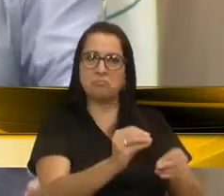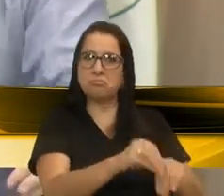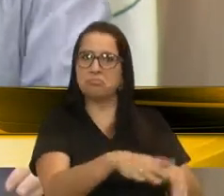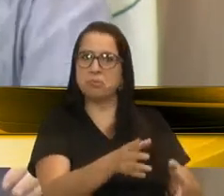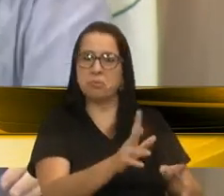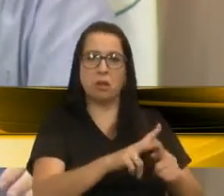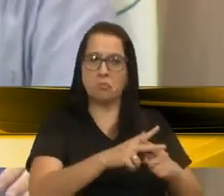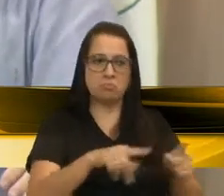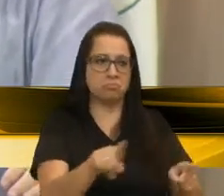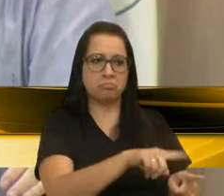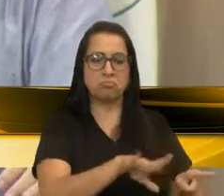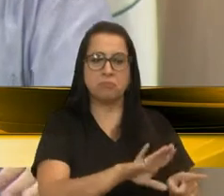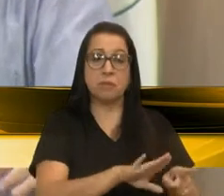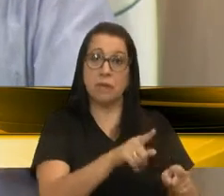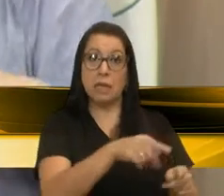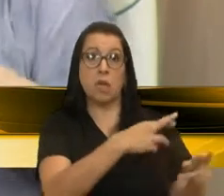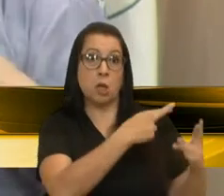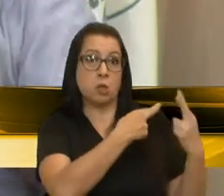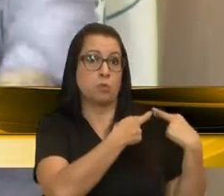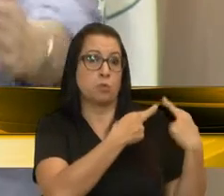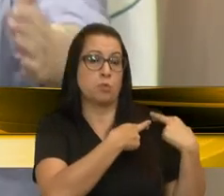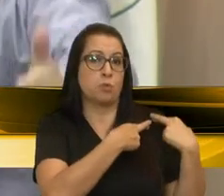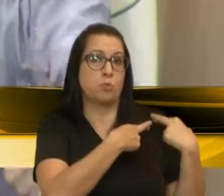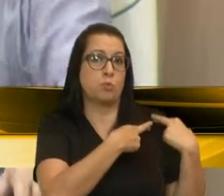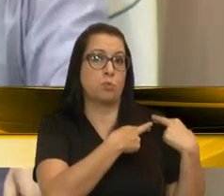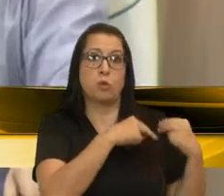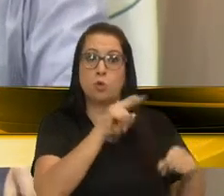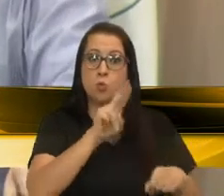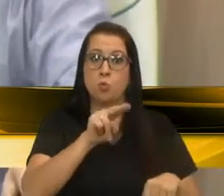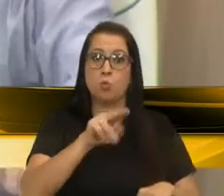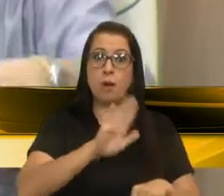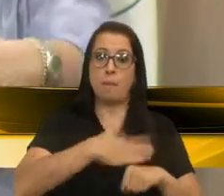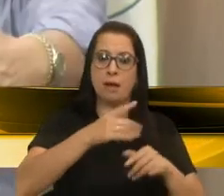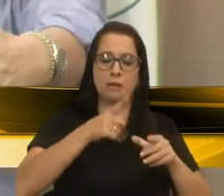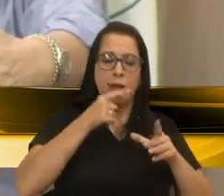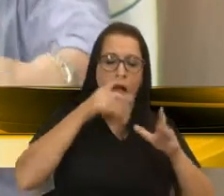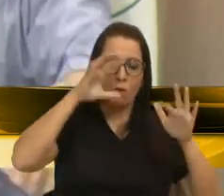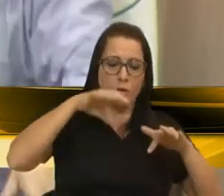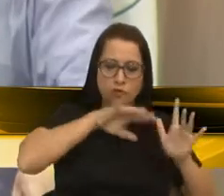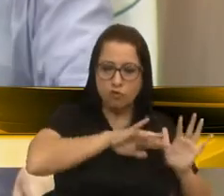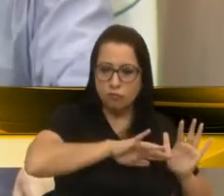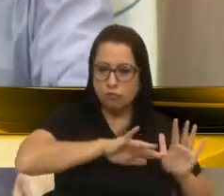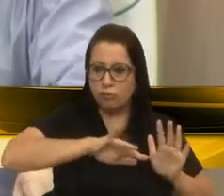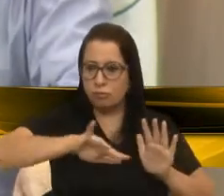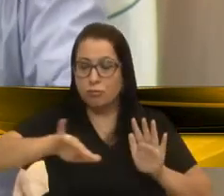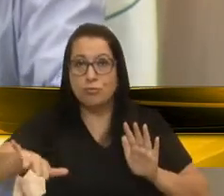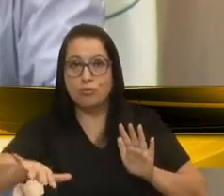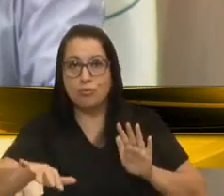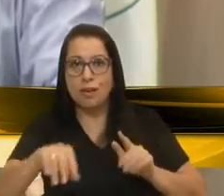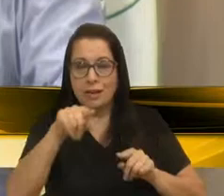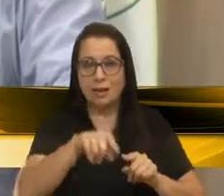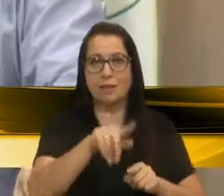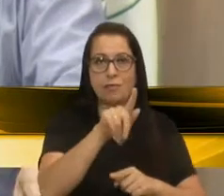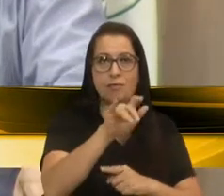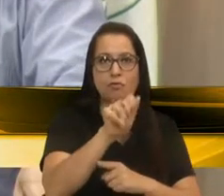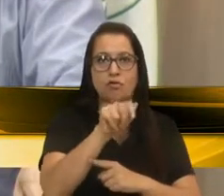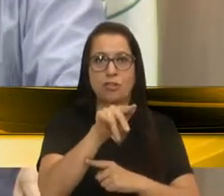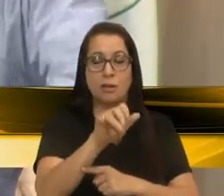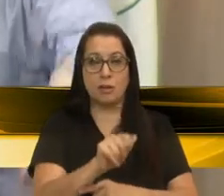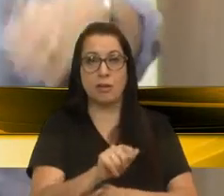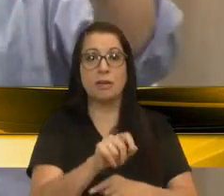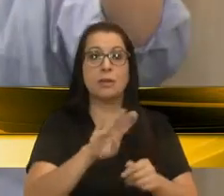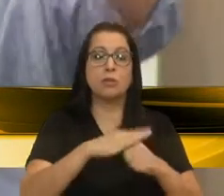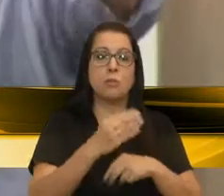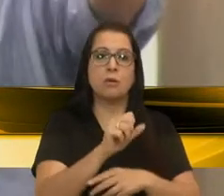Ele foi o responsável por nunca mais alagar a zona do Gianella e a zona do São José.